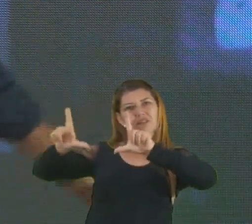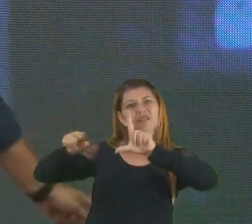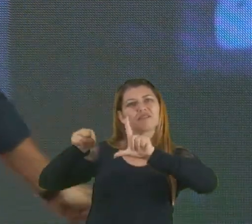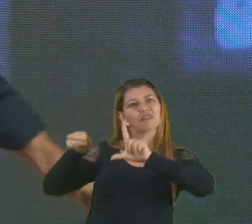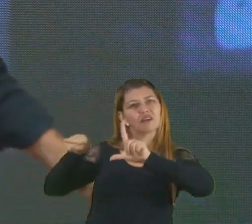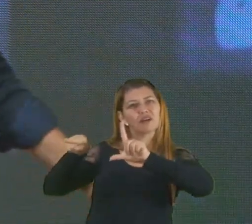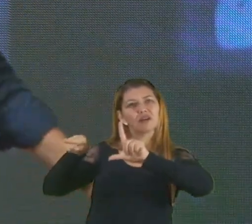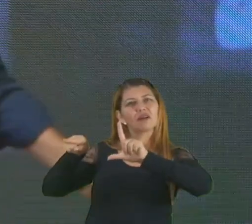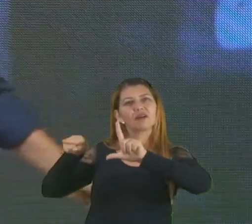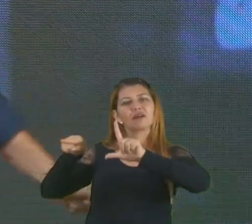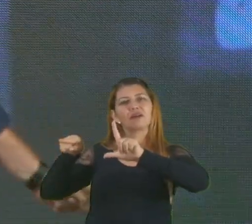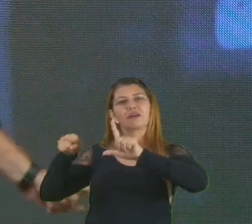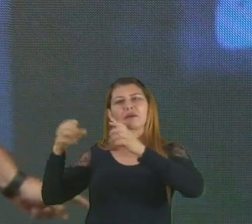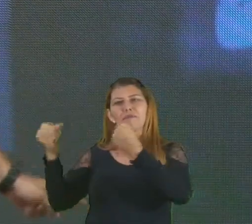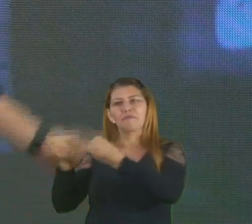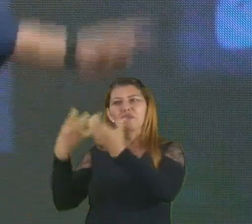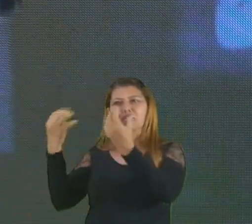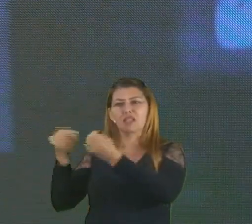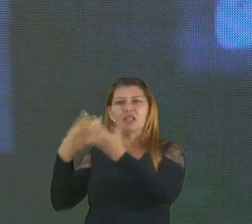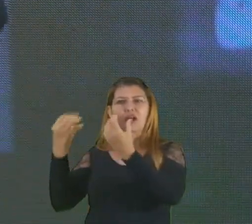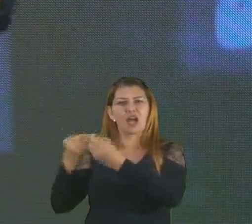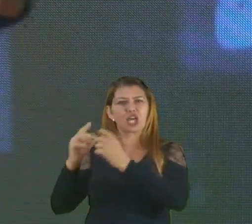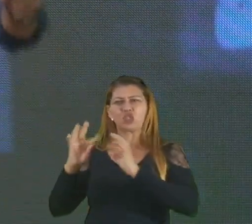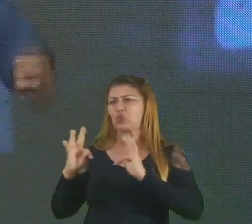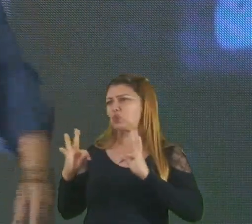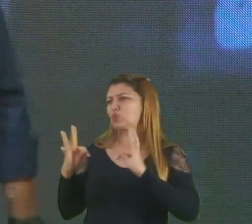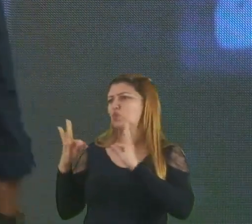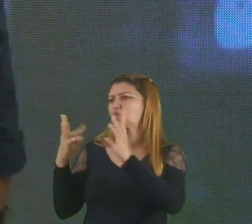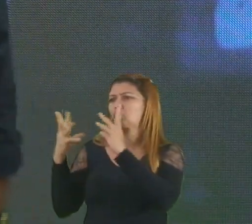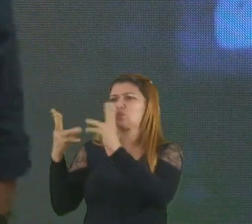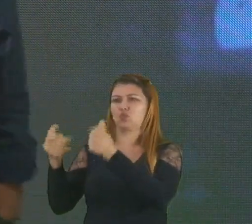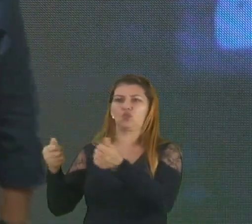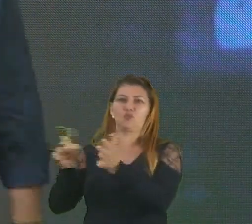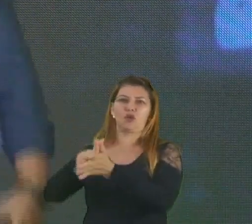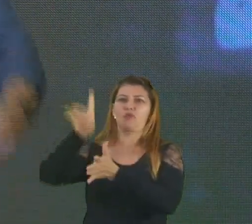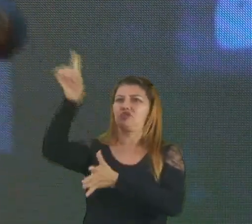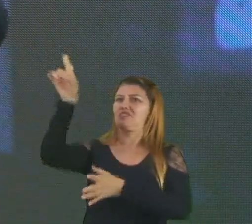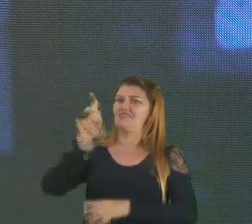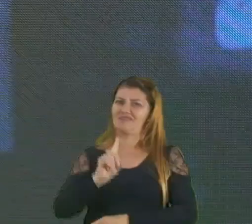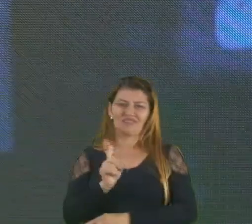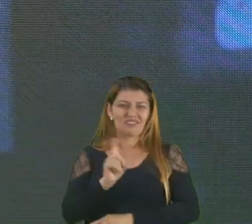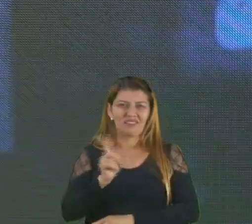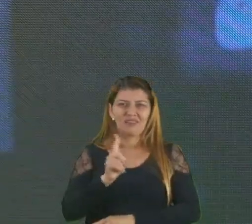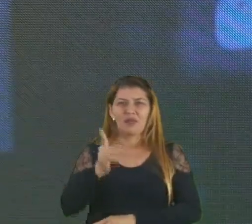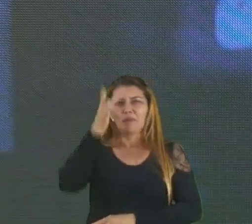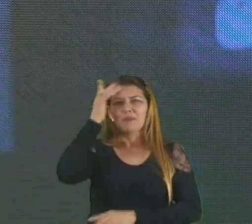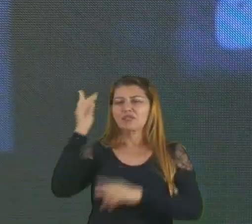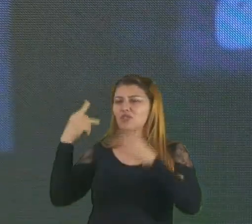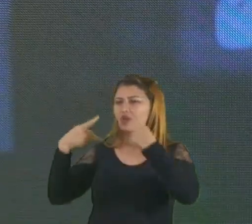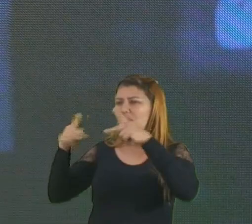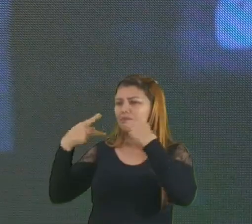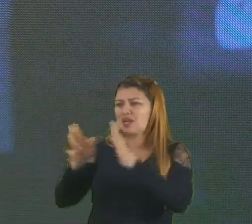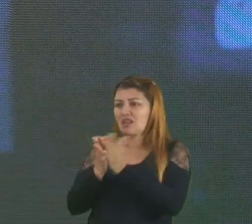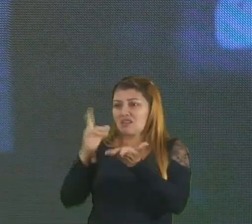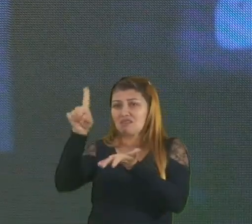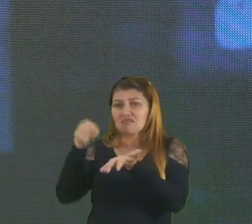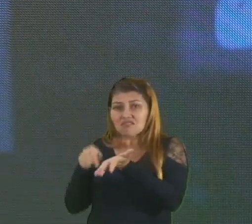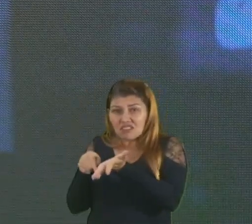todo mundo que faz milagres é de Deus. Nem todo mundo que prega o evangelho é de Deus.